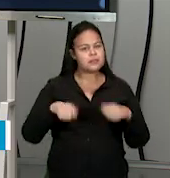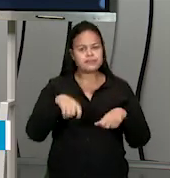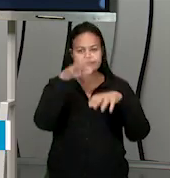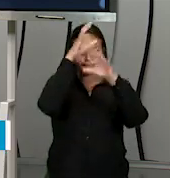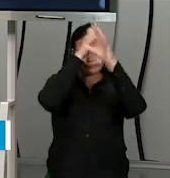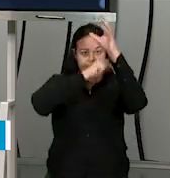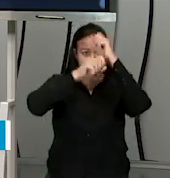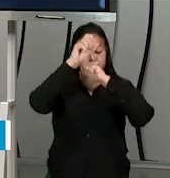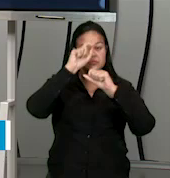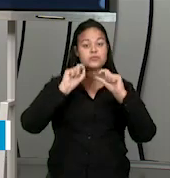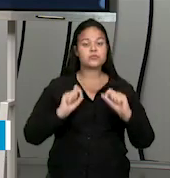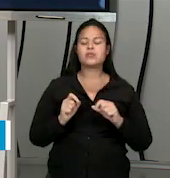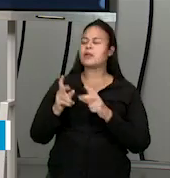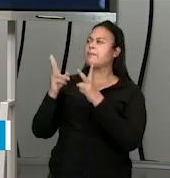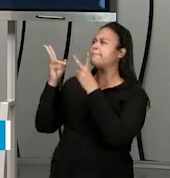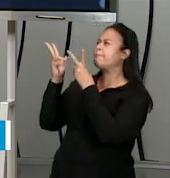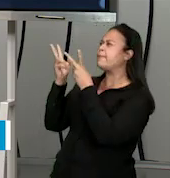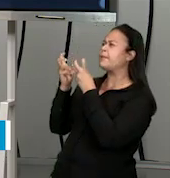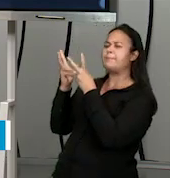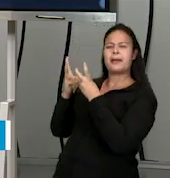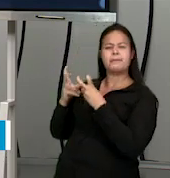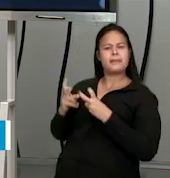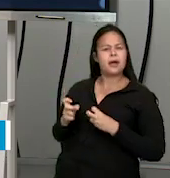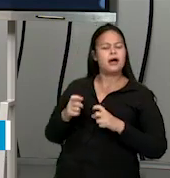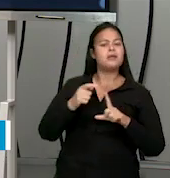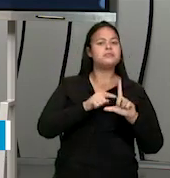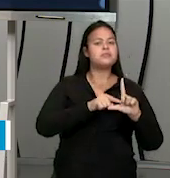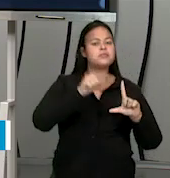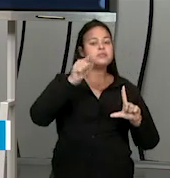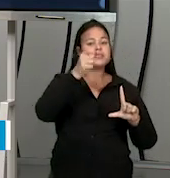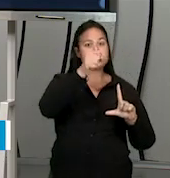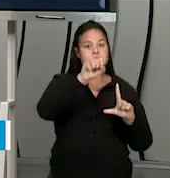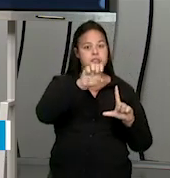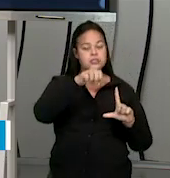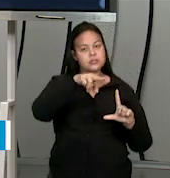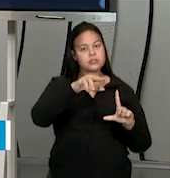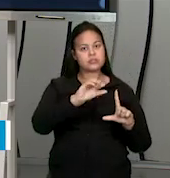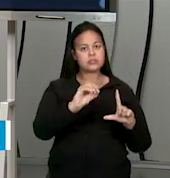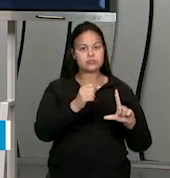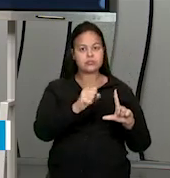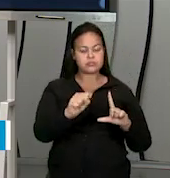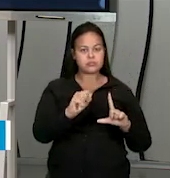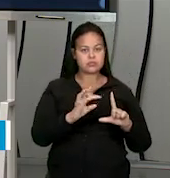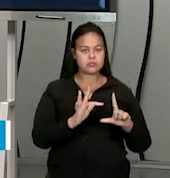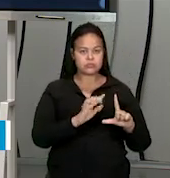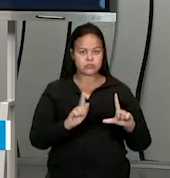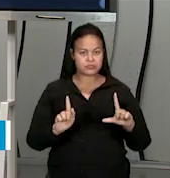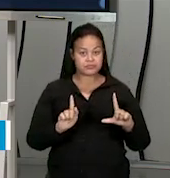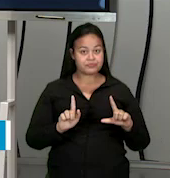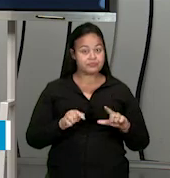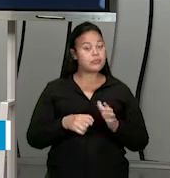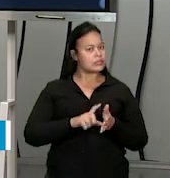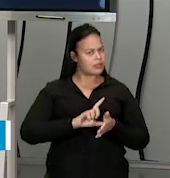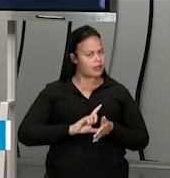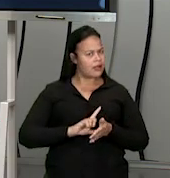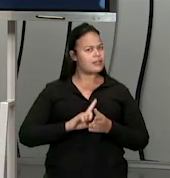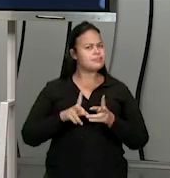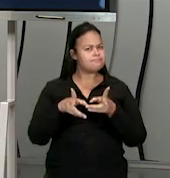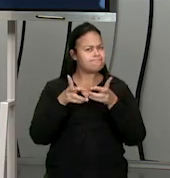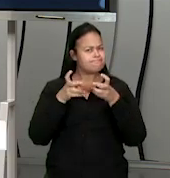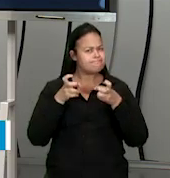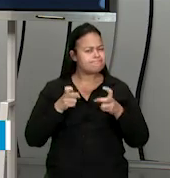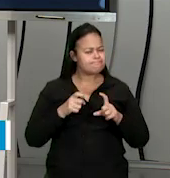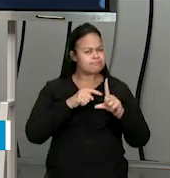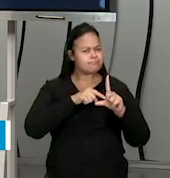é identificar o gráfico das funções seno, cosseno e tangente. Mas antes da gente identificar